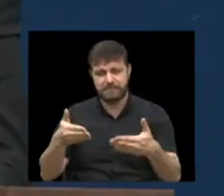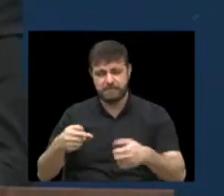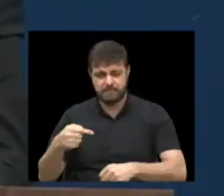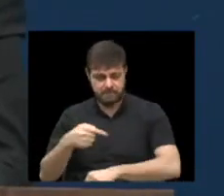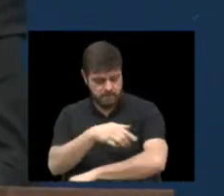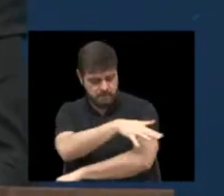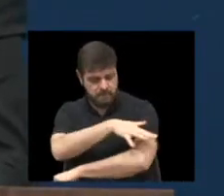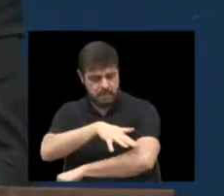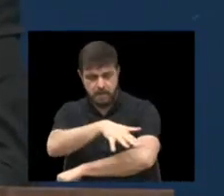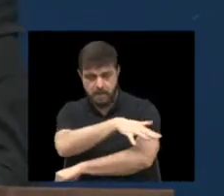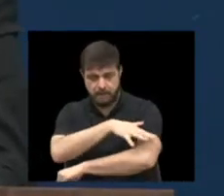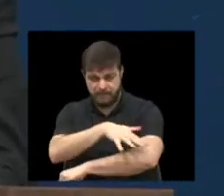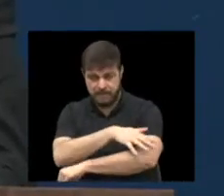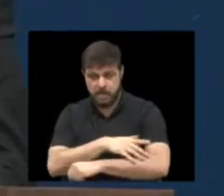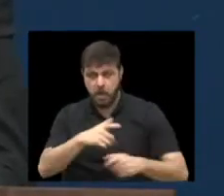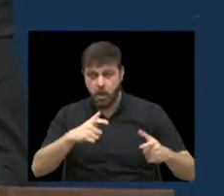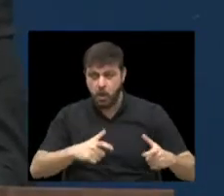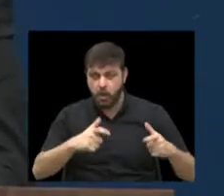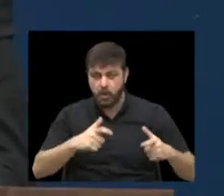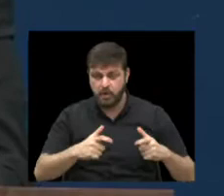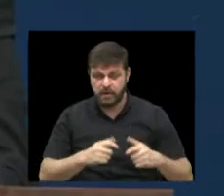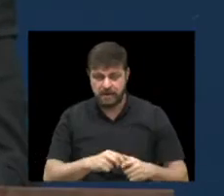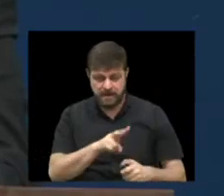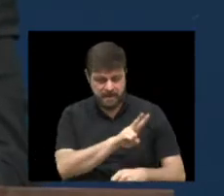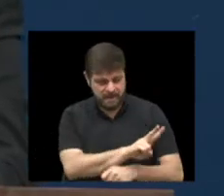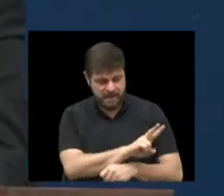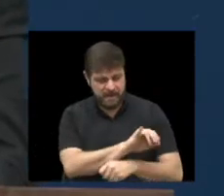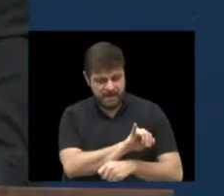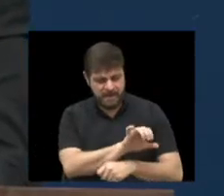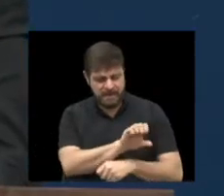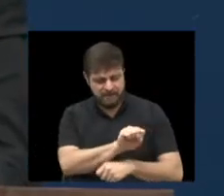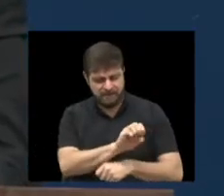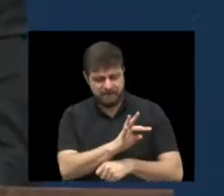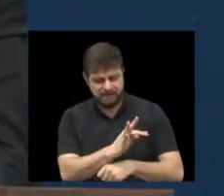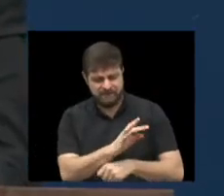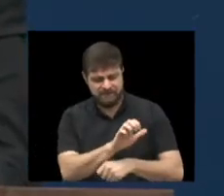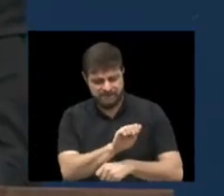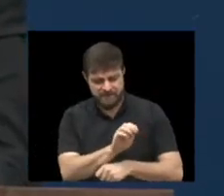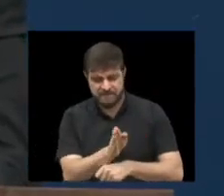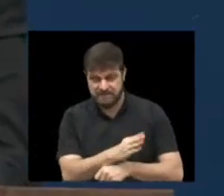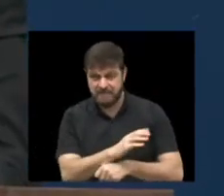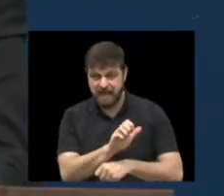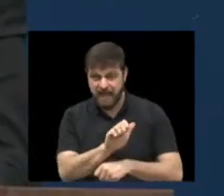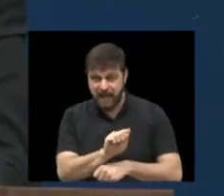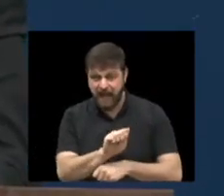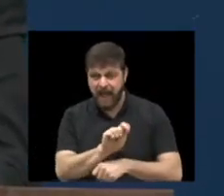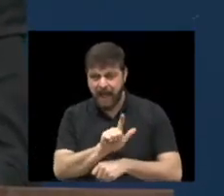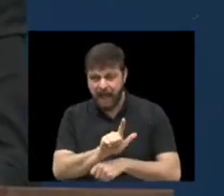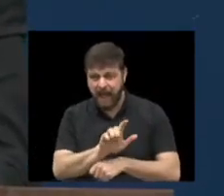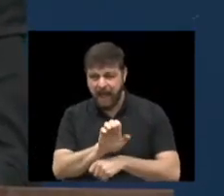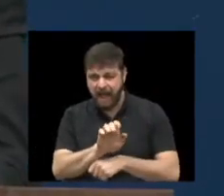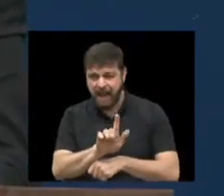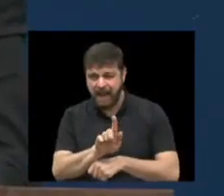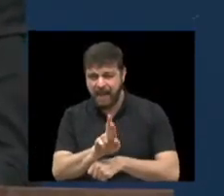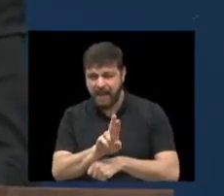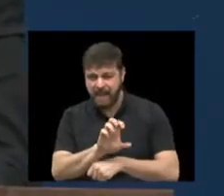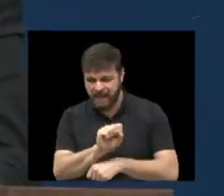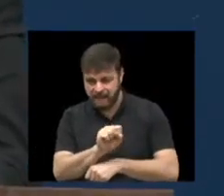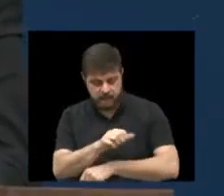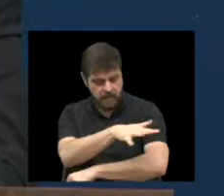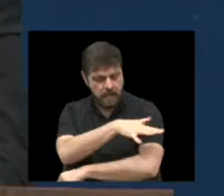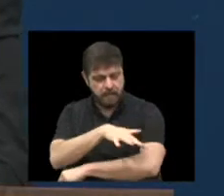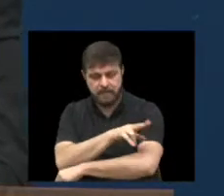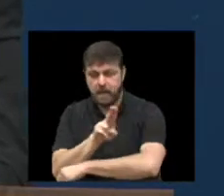praça do bairro do Jardim Vista Alegre, em frente à Igreja Batista Vista Alegre, que será a Praça Julier Gomes